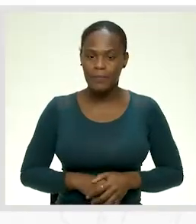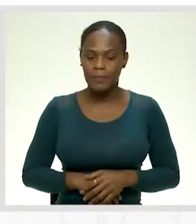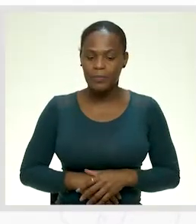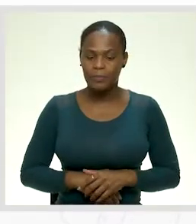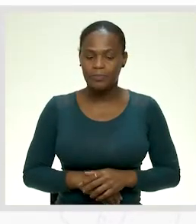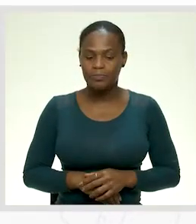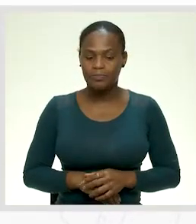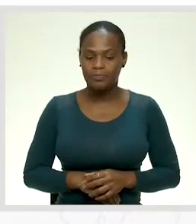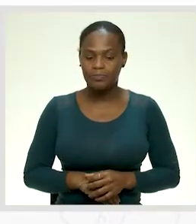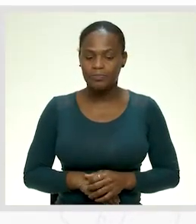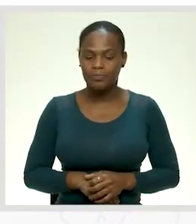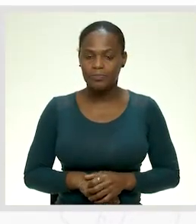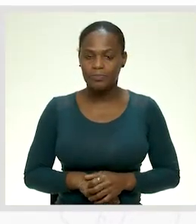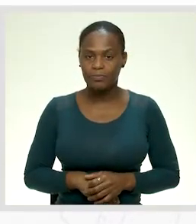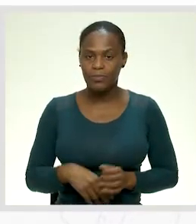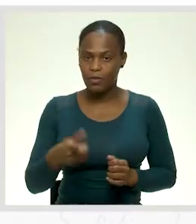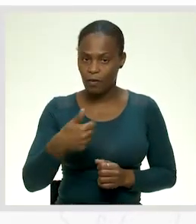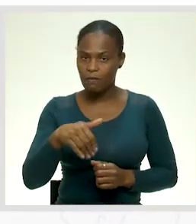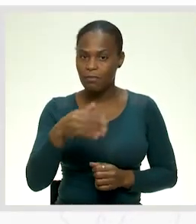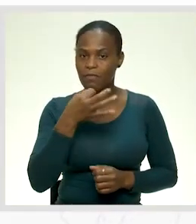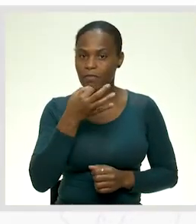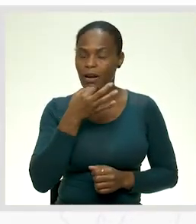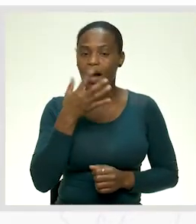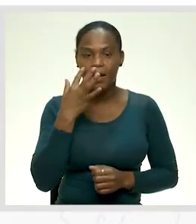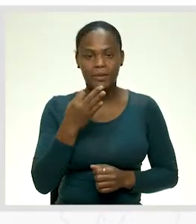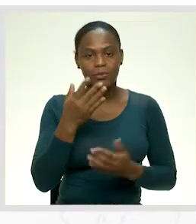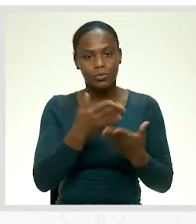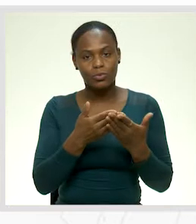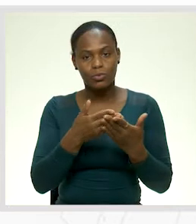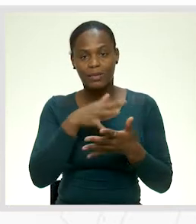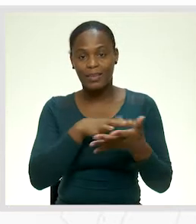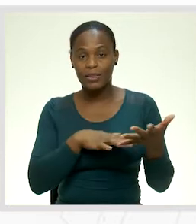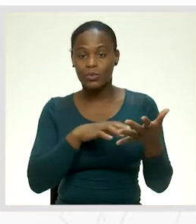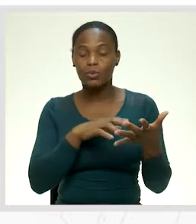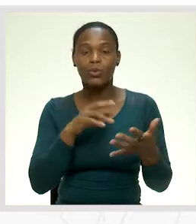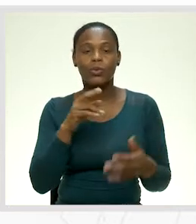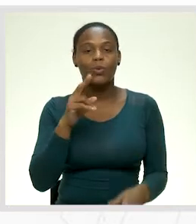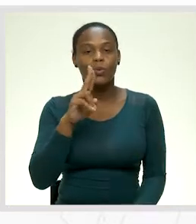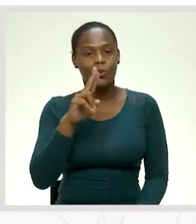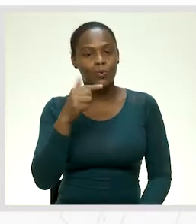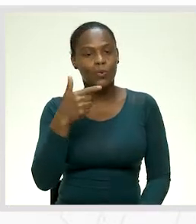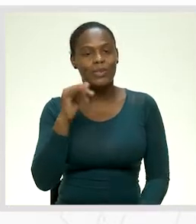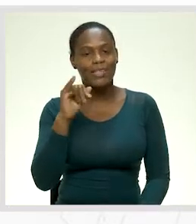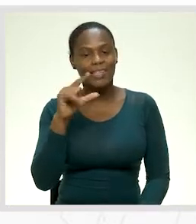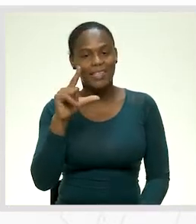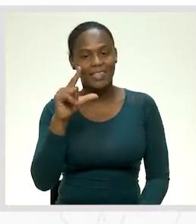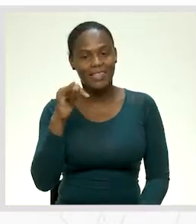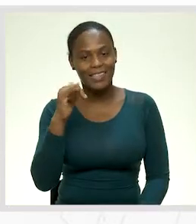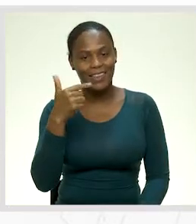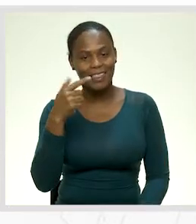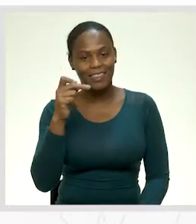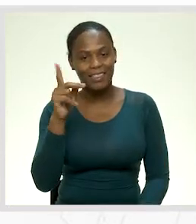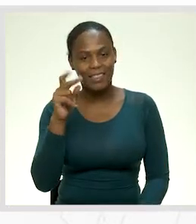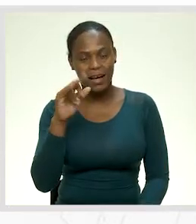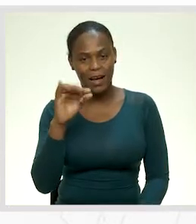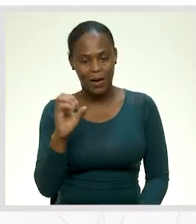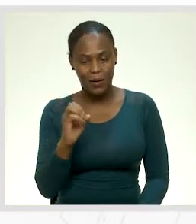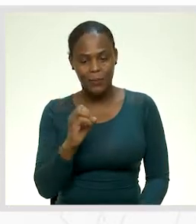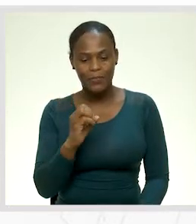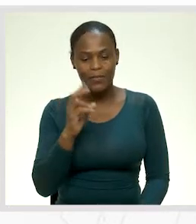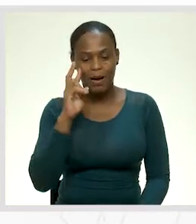Vamos falar, ainda estamos a estudar textos utilitários. Hoje vamos dar particular atenção ao relatório e